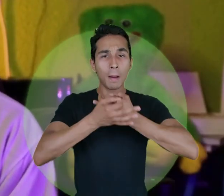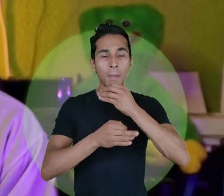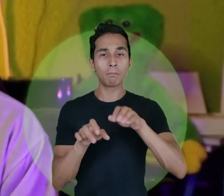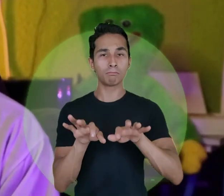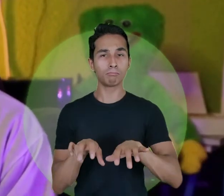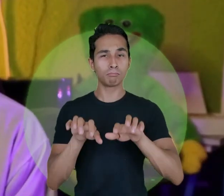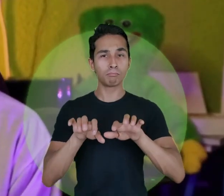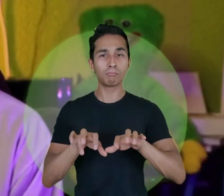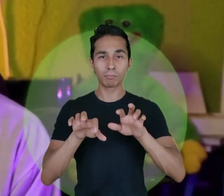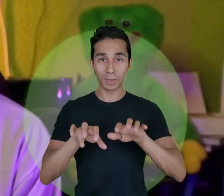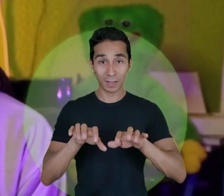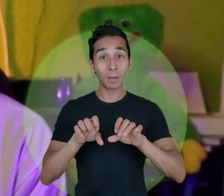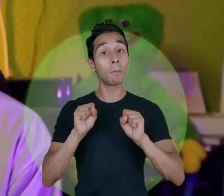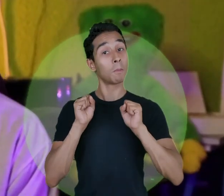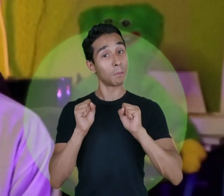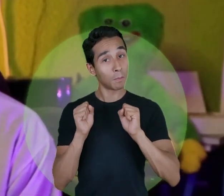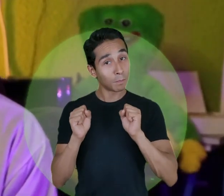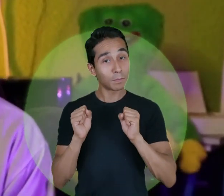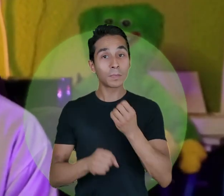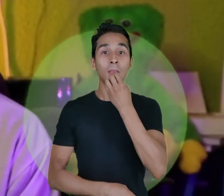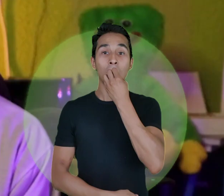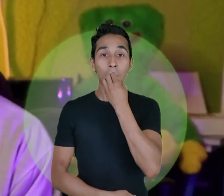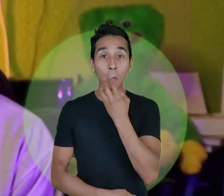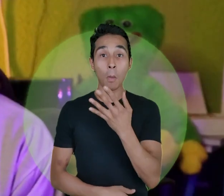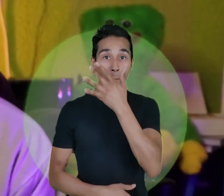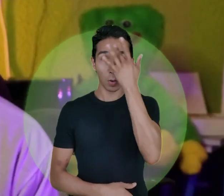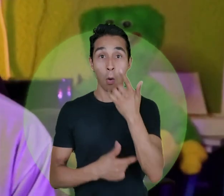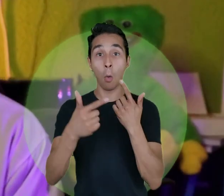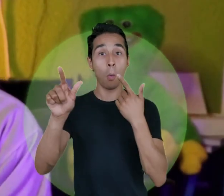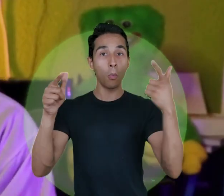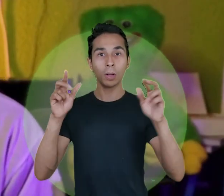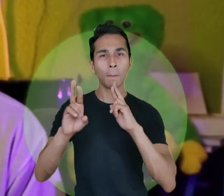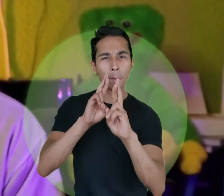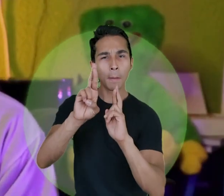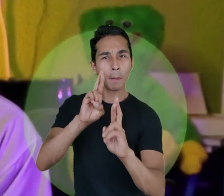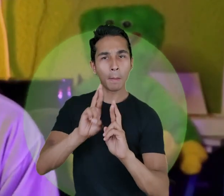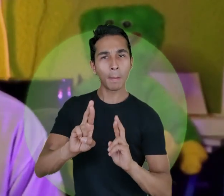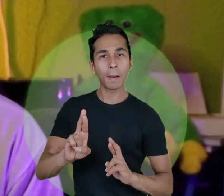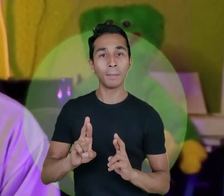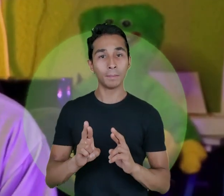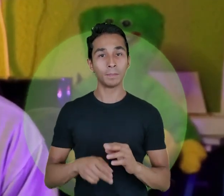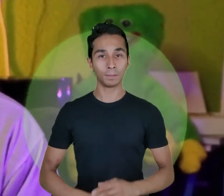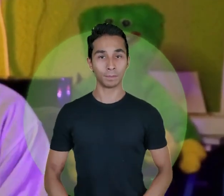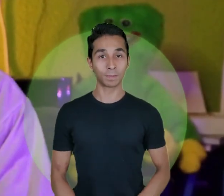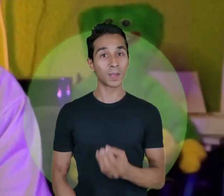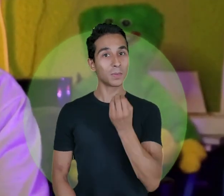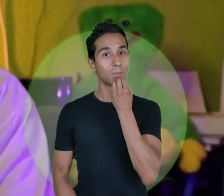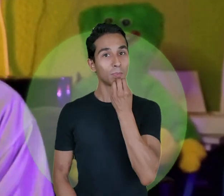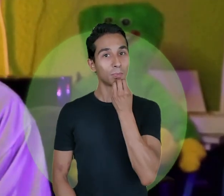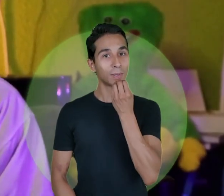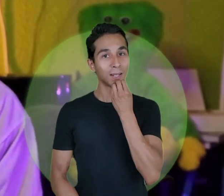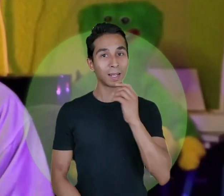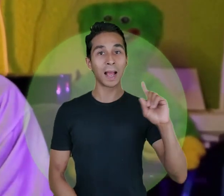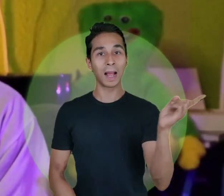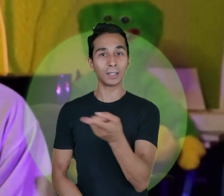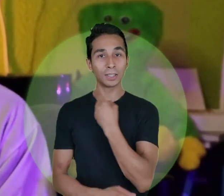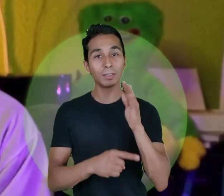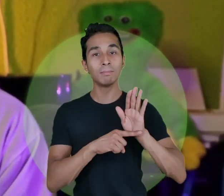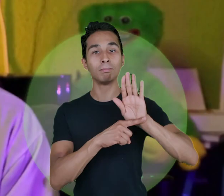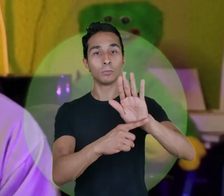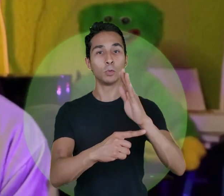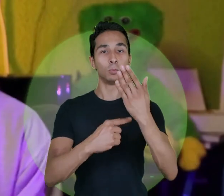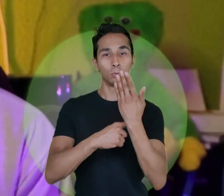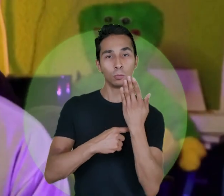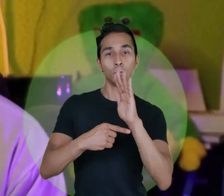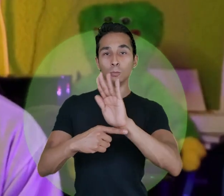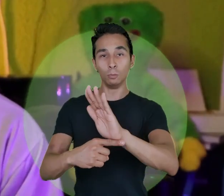né, compartilha com a galera, quem sabe outras pessoas possam te responder e a gente pode fazer aqui dessa rede, né, uma verdadeira rede de apoio mesmo